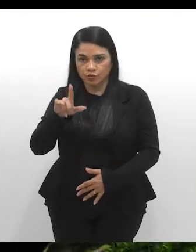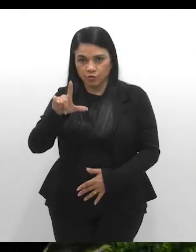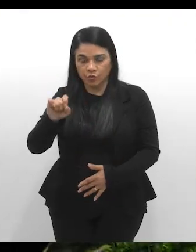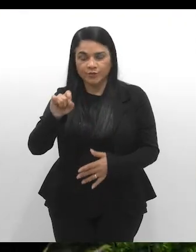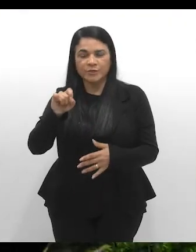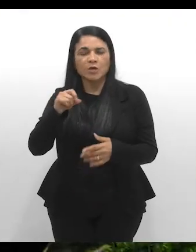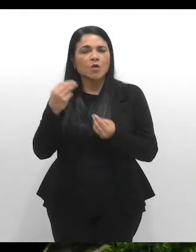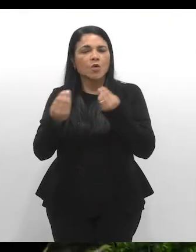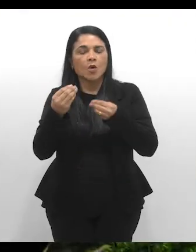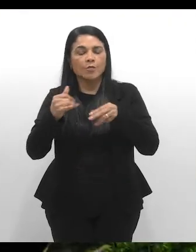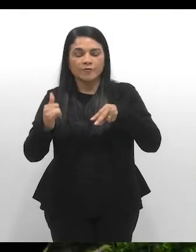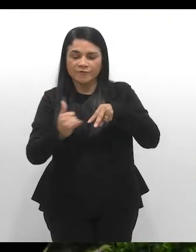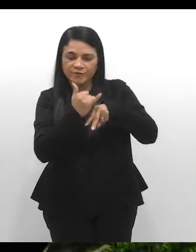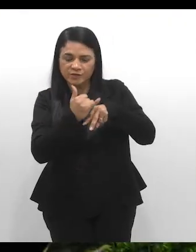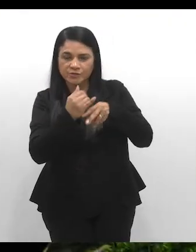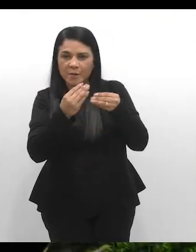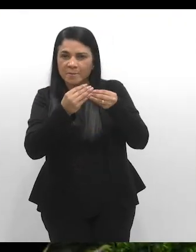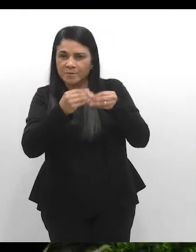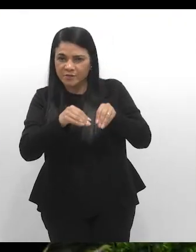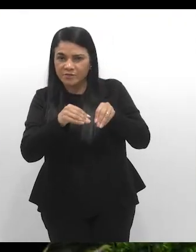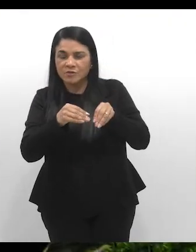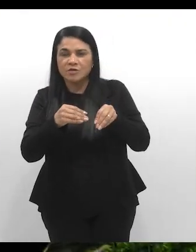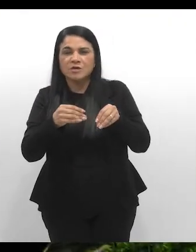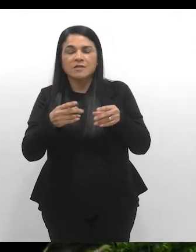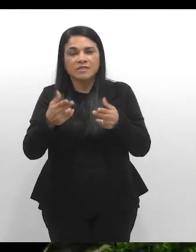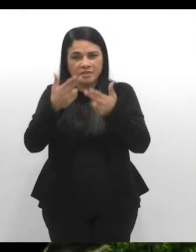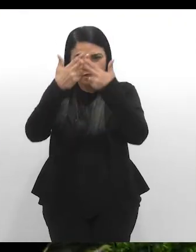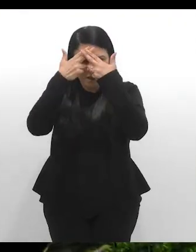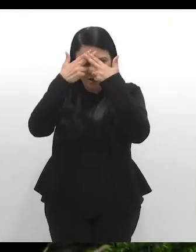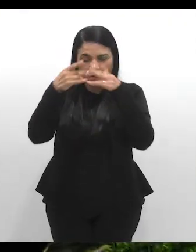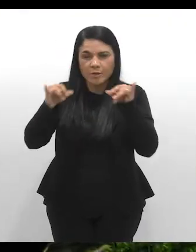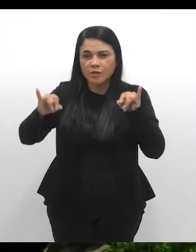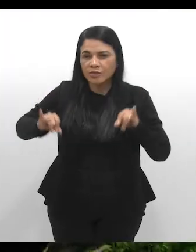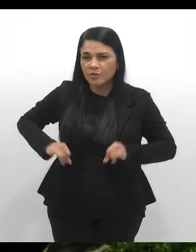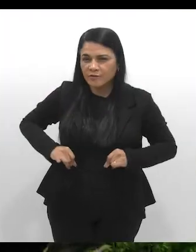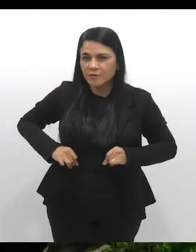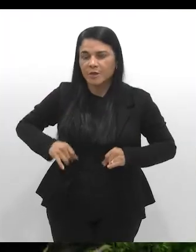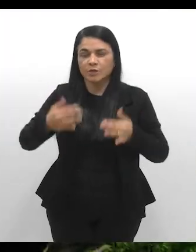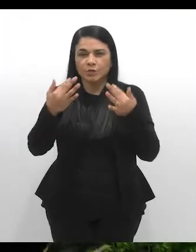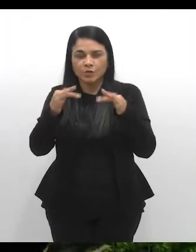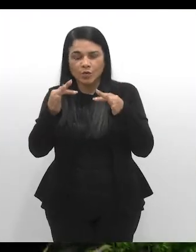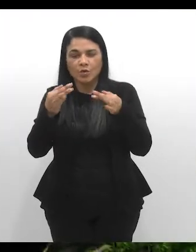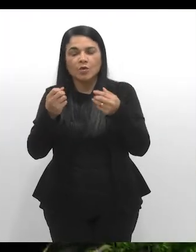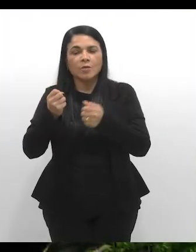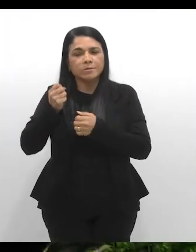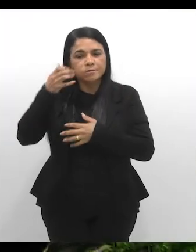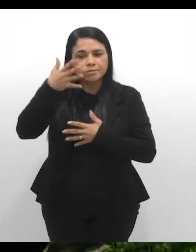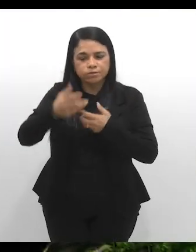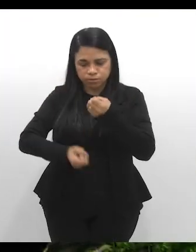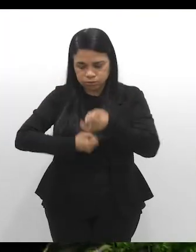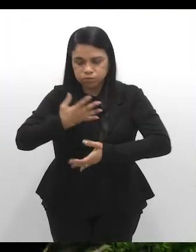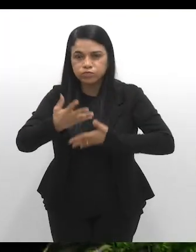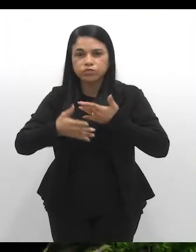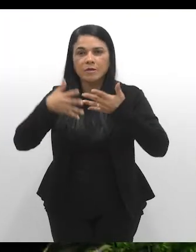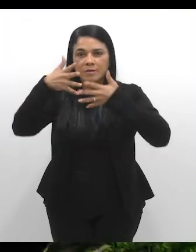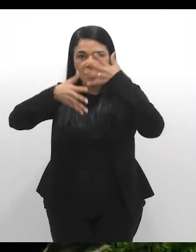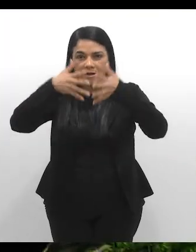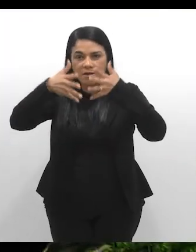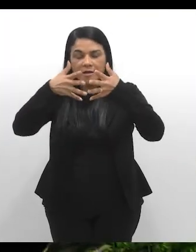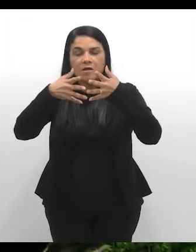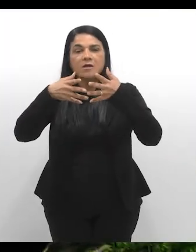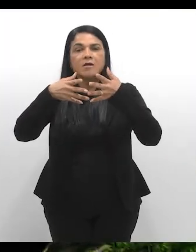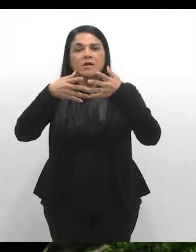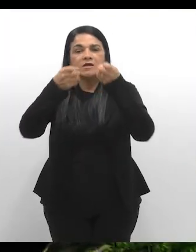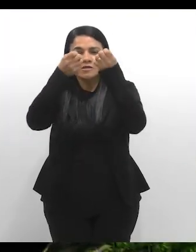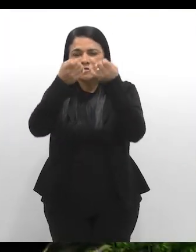foram afetadas, né, os traumas, as dores. Queria que você trouxesse esse teu depoimento aqui, no seu depoimento aqui,